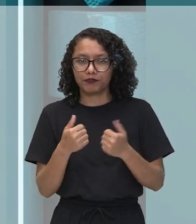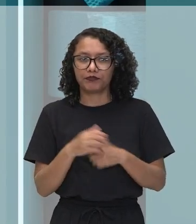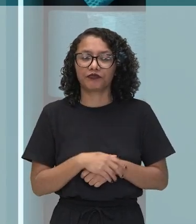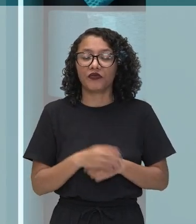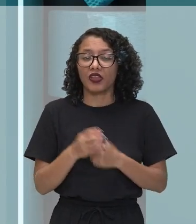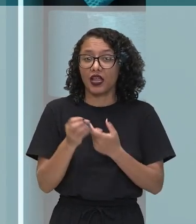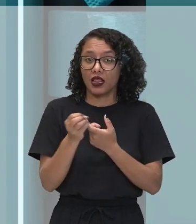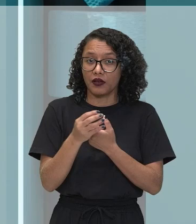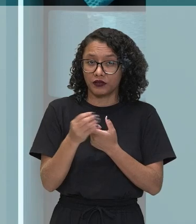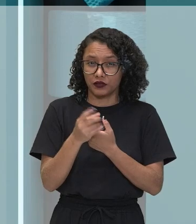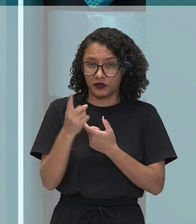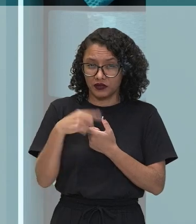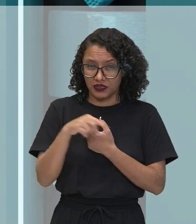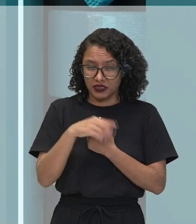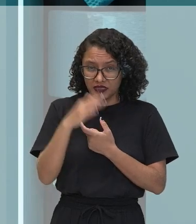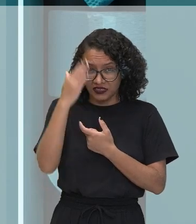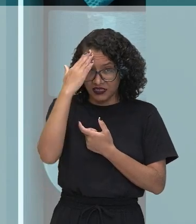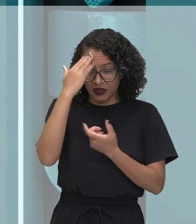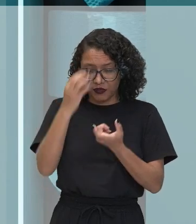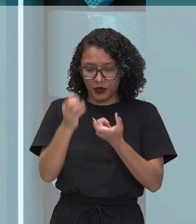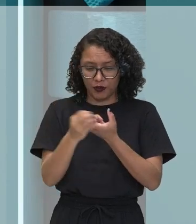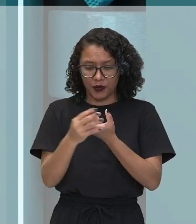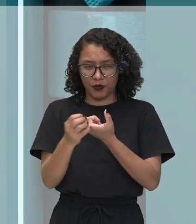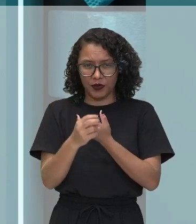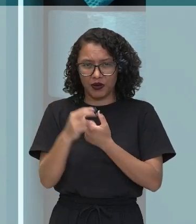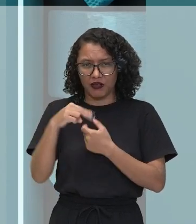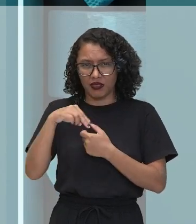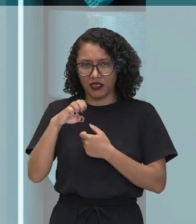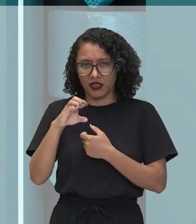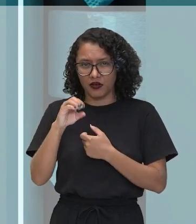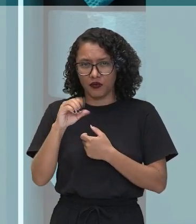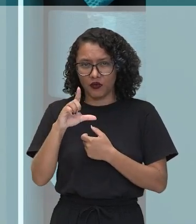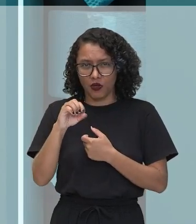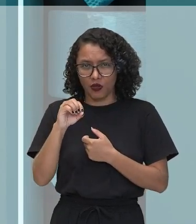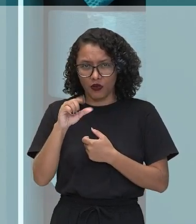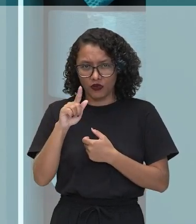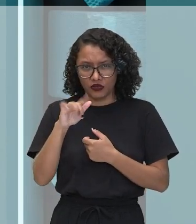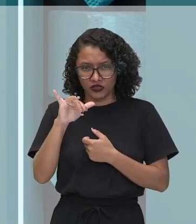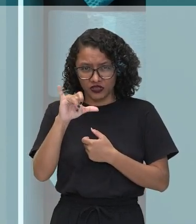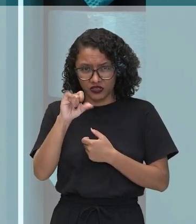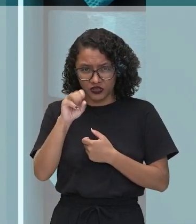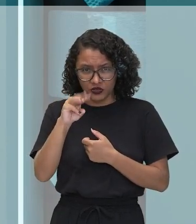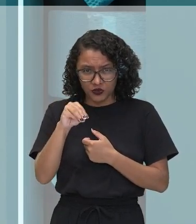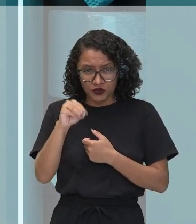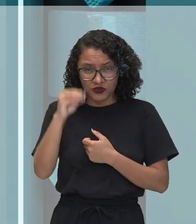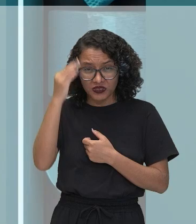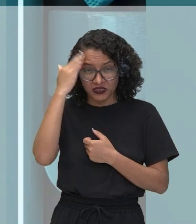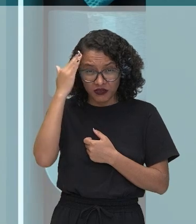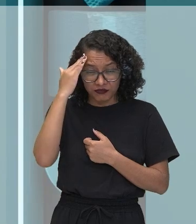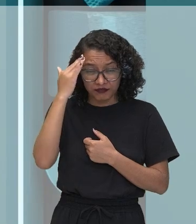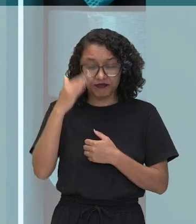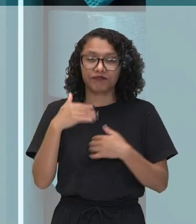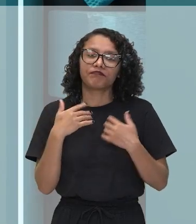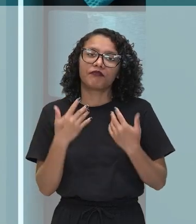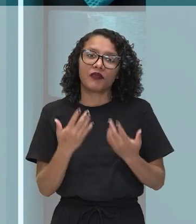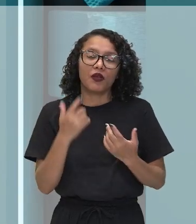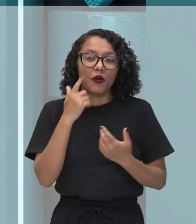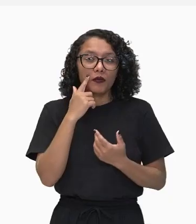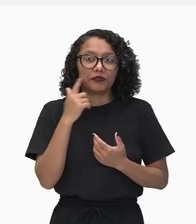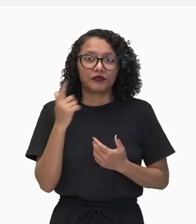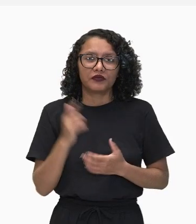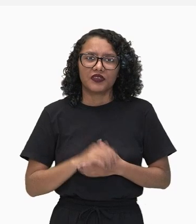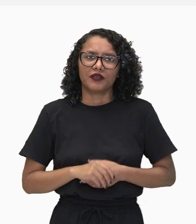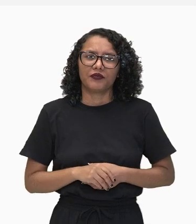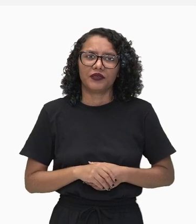neologismo. Você sabe o que é um neologismo? Não. Não sabe? Vamos observar essa tirinha. Observe aí.